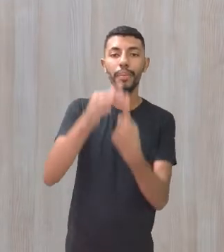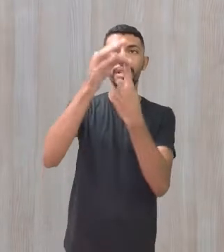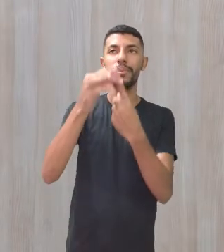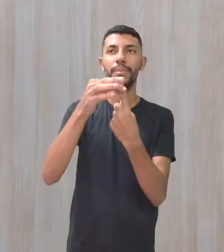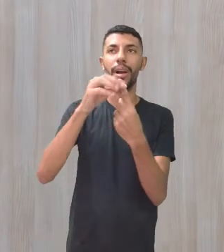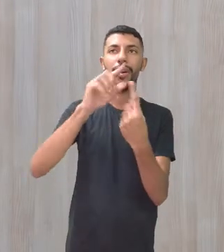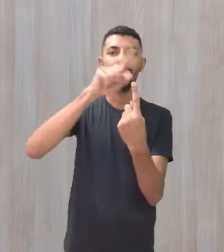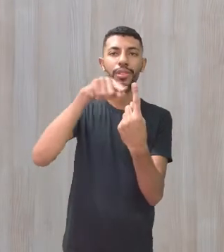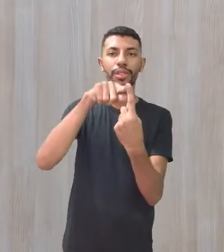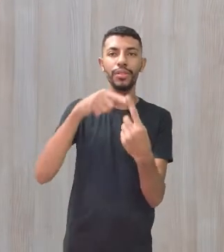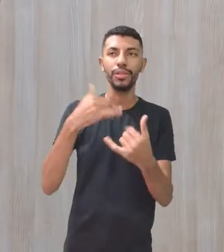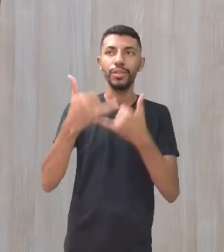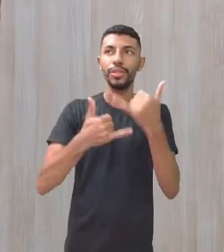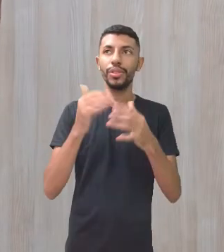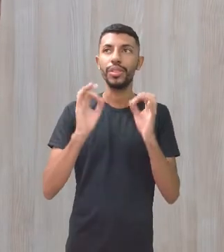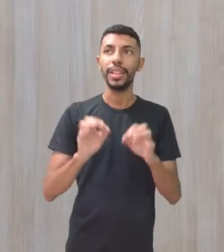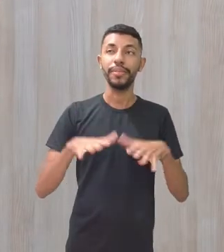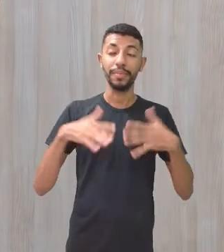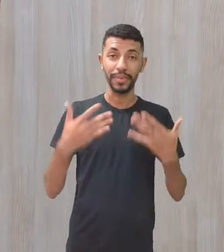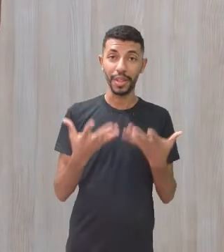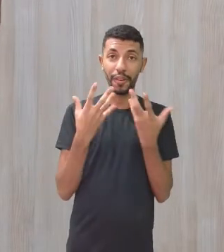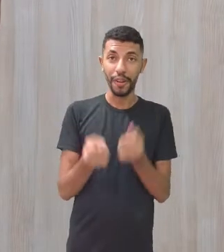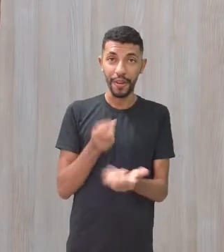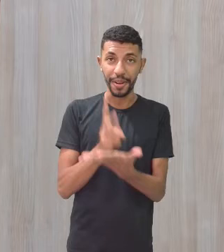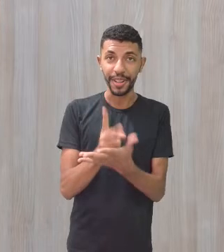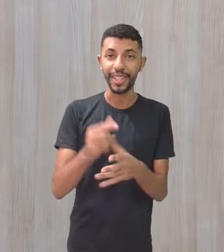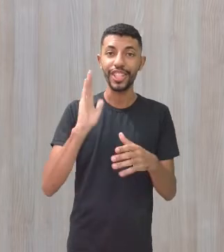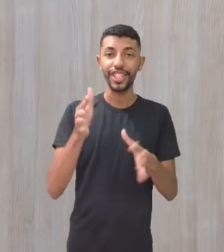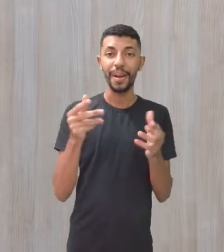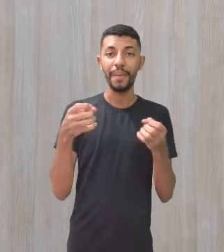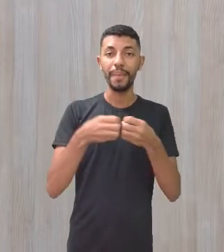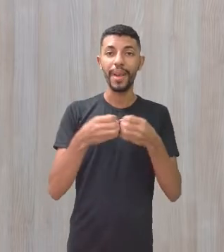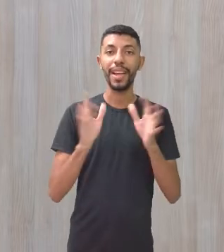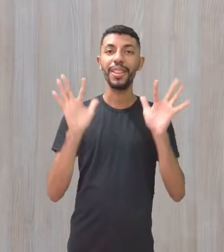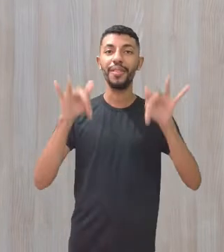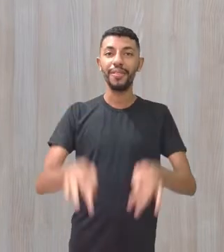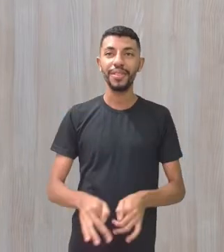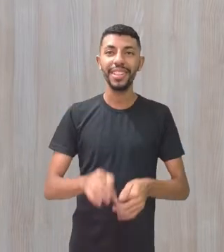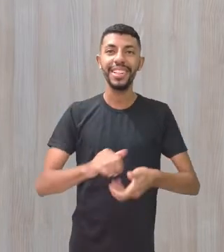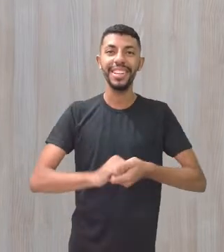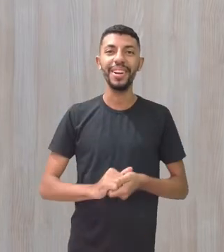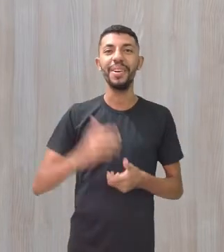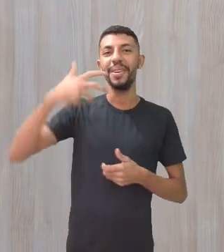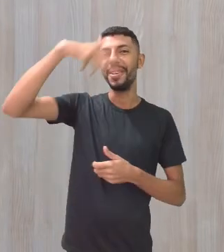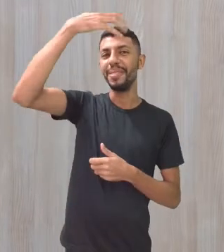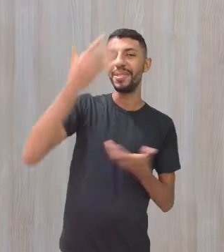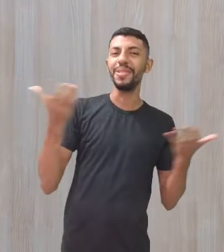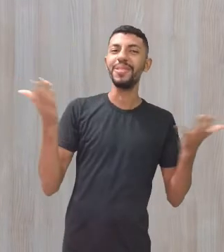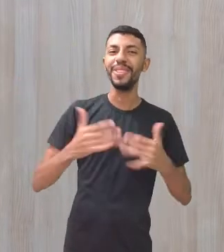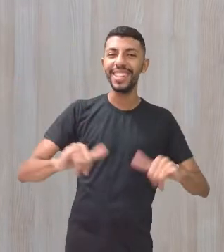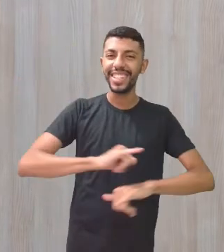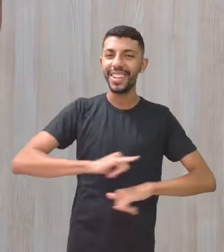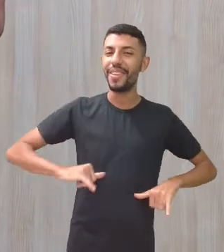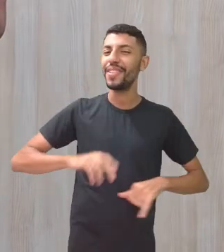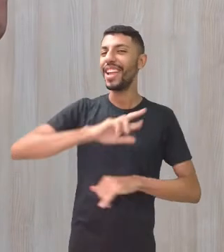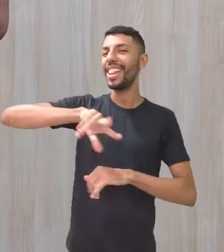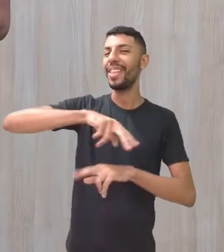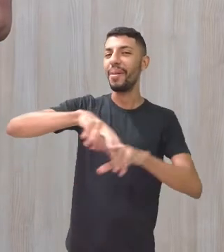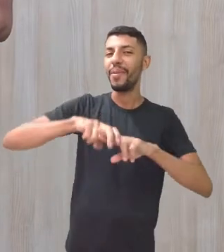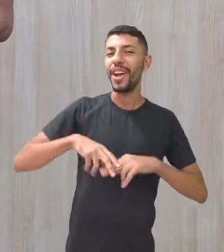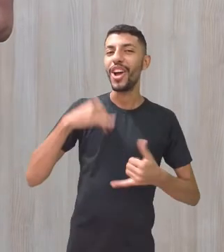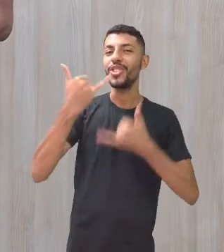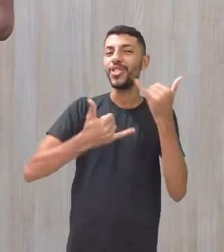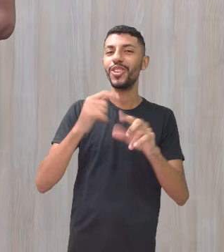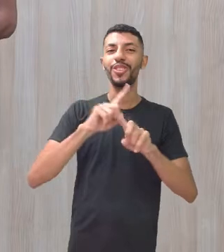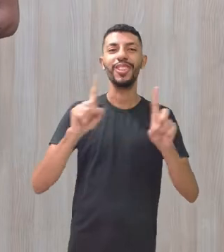né? Vamos embora que estamos chegando aí já no finalzinho. Bruno hoje está sofrendo e não é pelo jogo. É porque eu estou